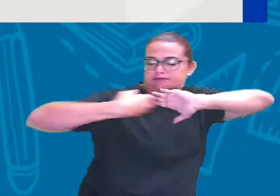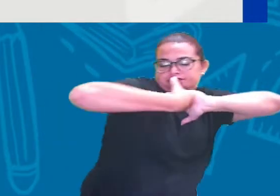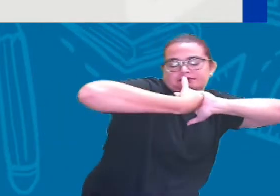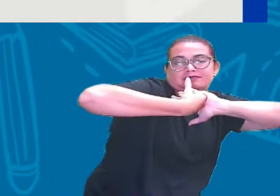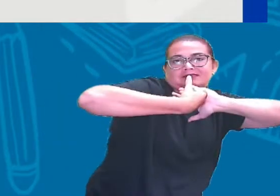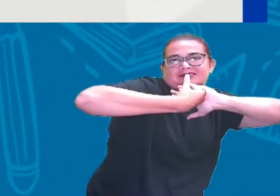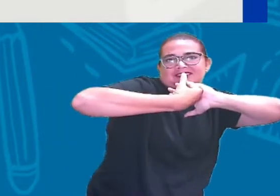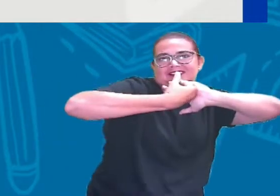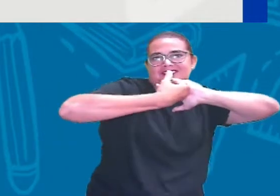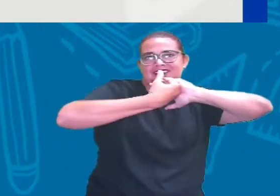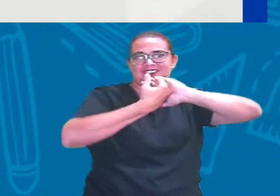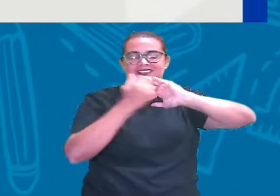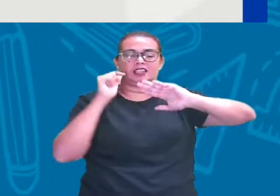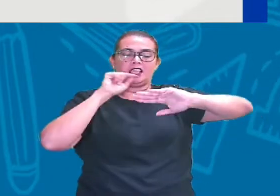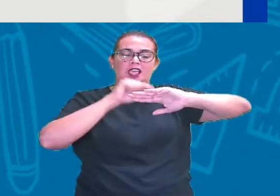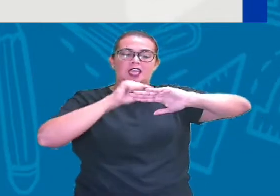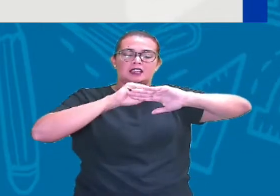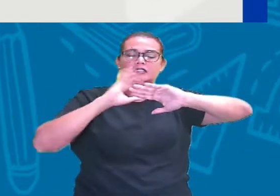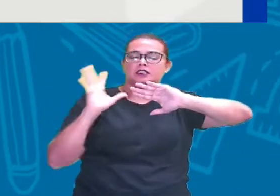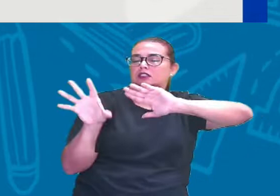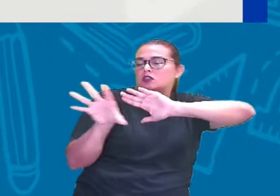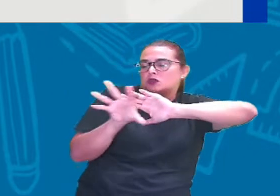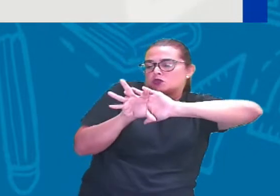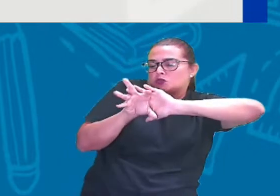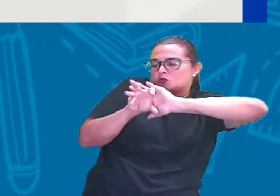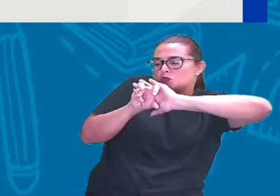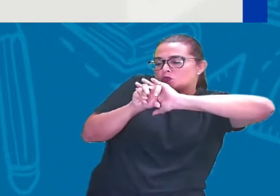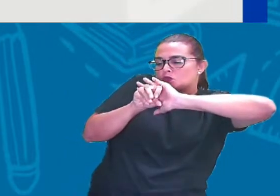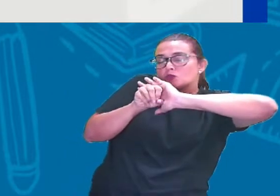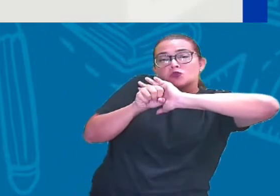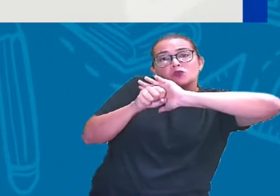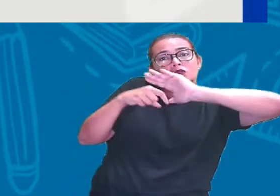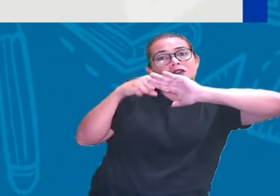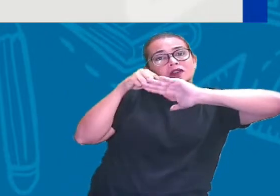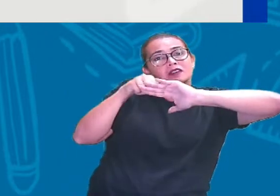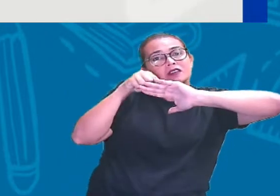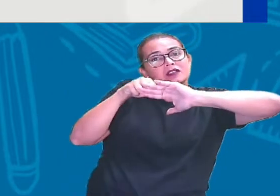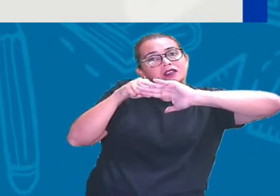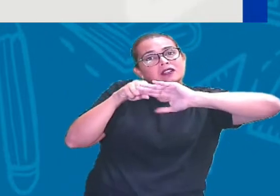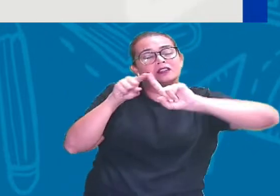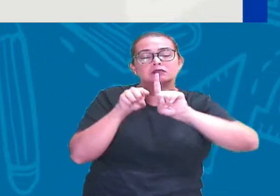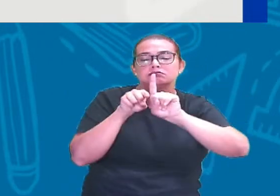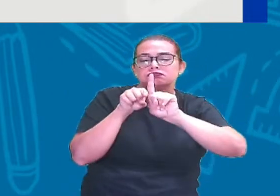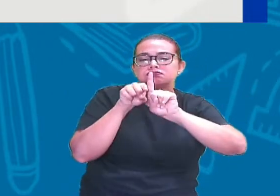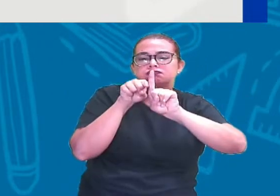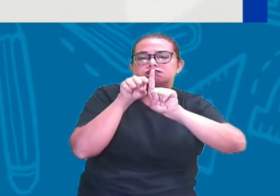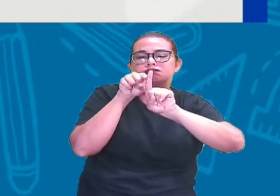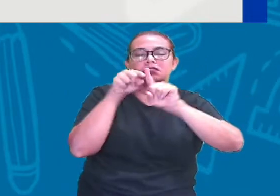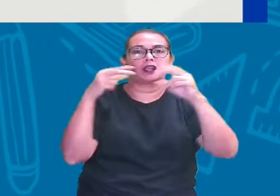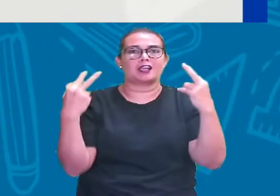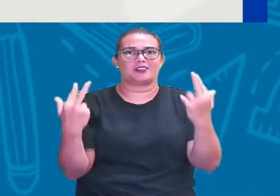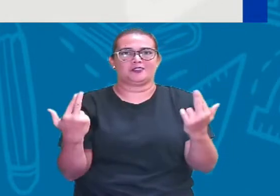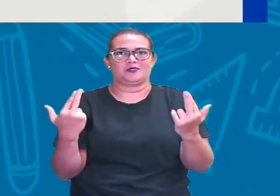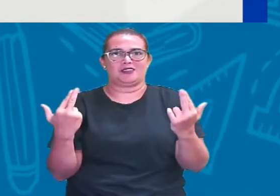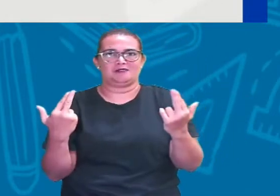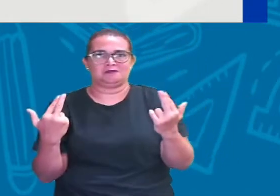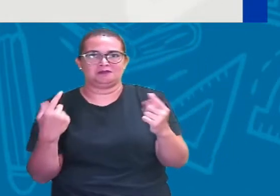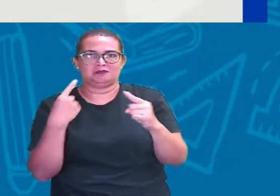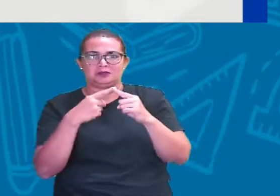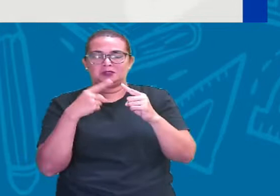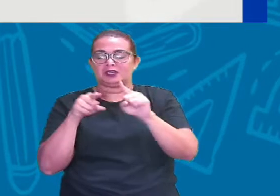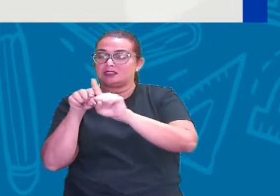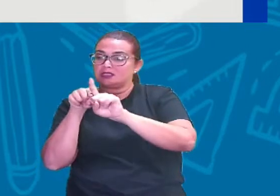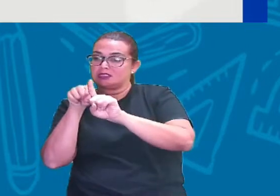um equilíbrio térmico, ambos vão estar na mesma, aí sim, na mesma temperatura, beleza? Então o calor ele pode se